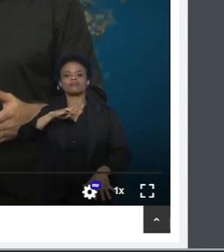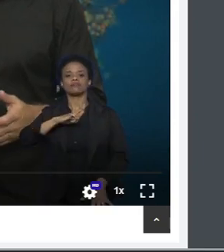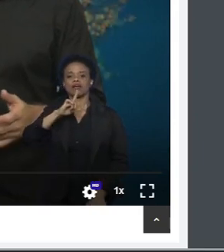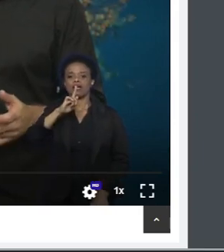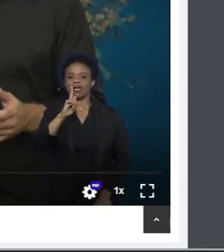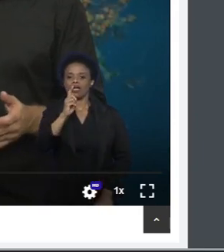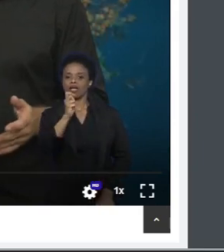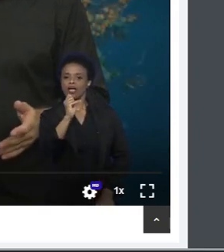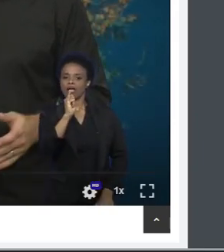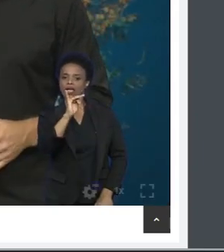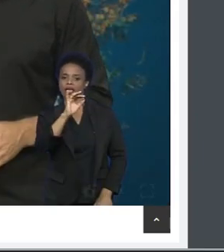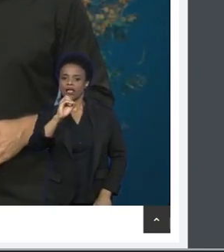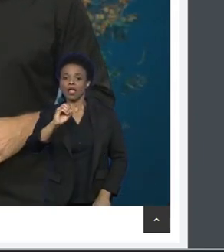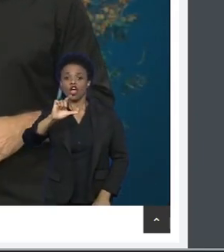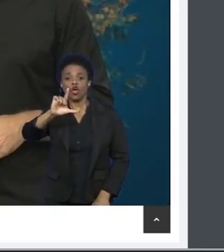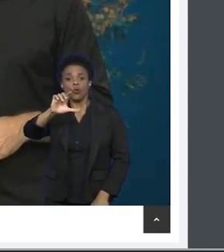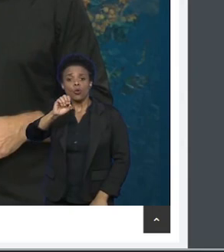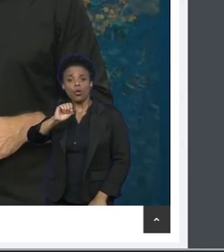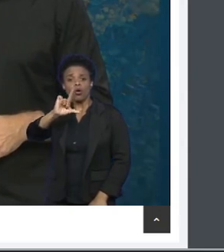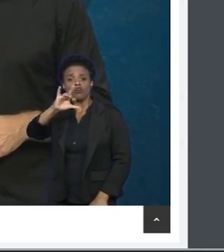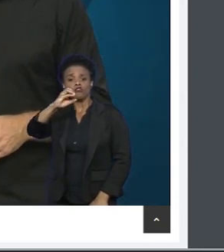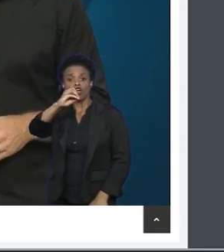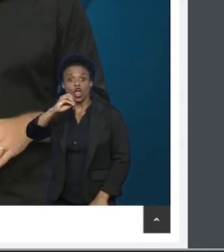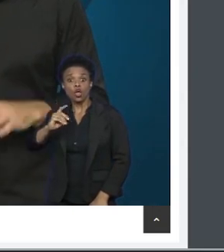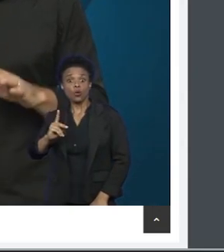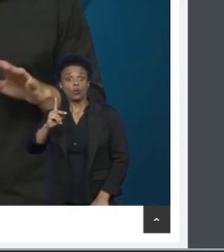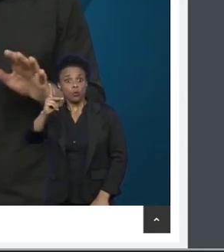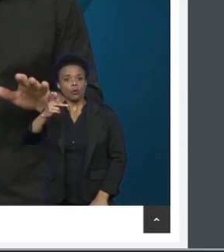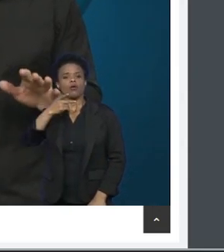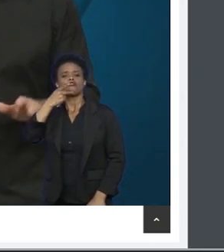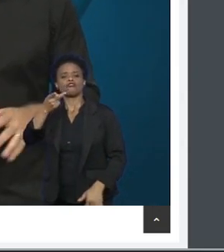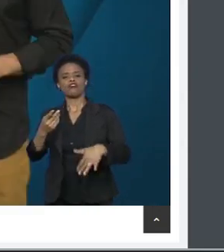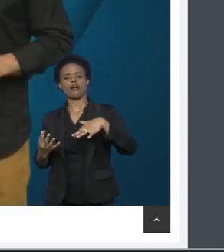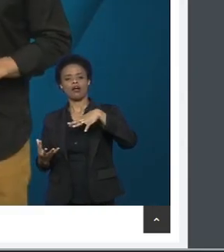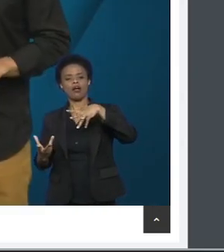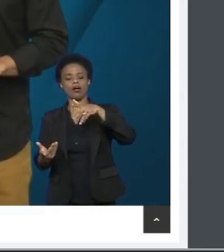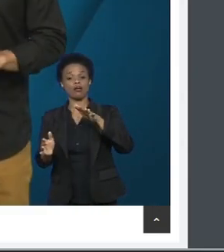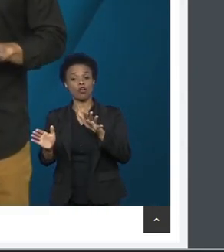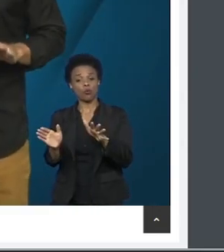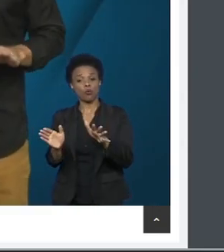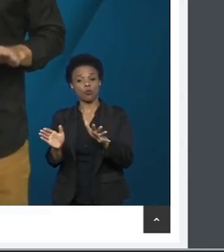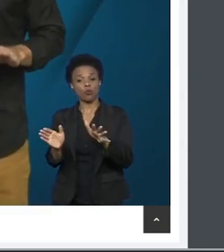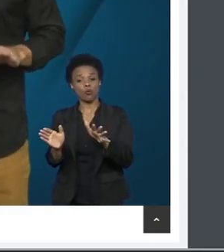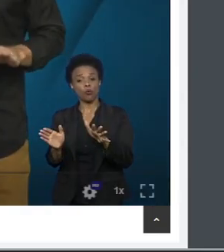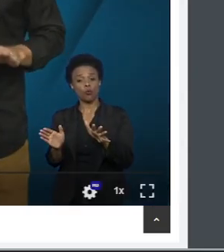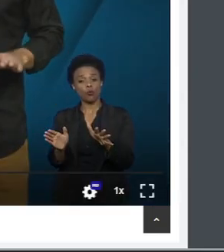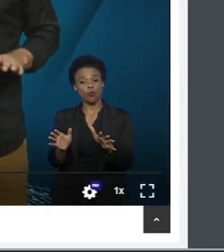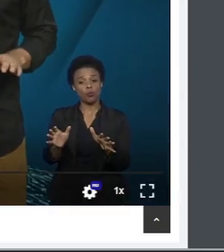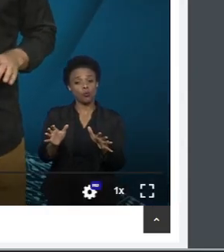desenvolvida por James Lovelock defende que a Terra é capaz de se autorregular. Segundo a teoria,